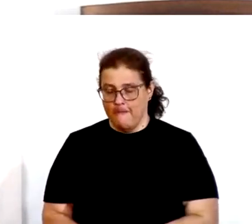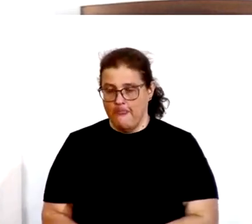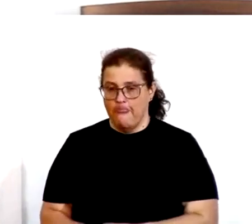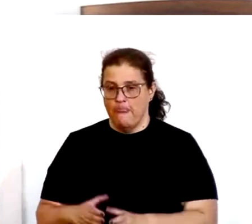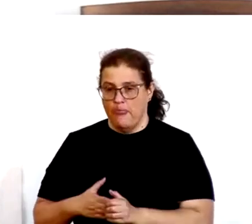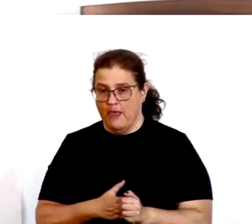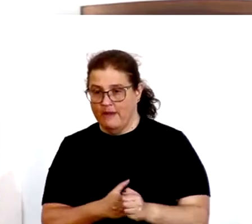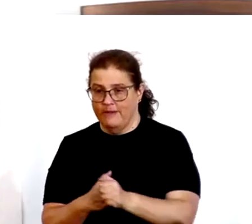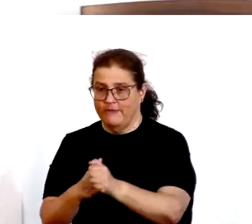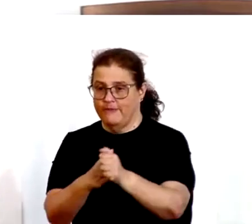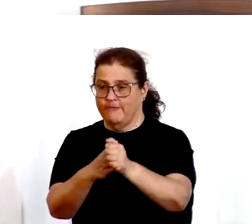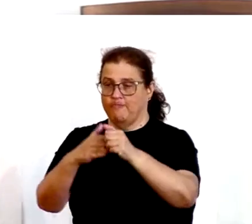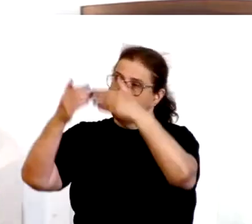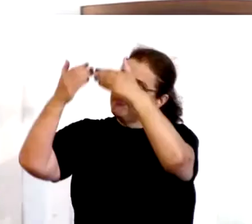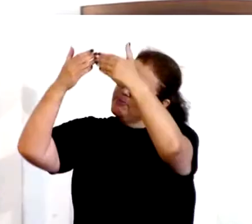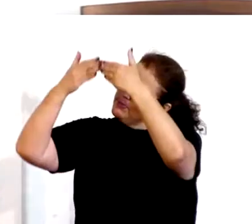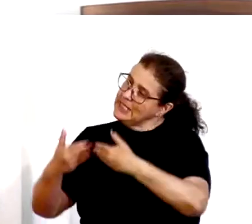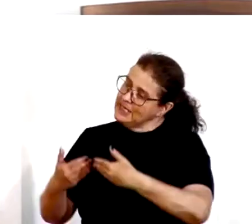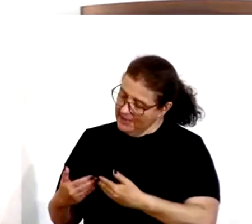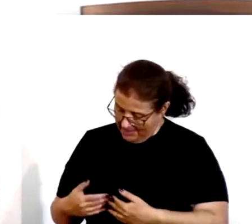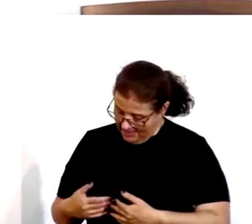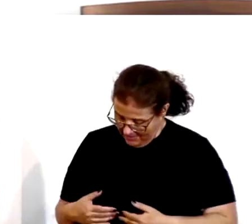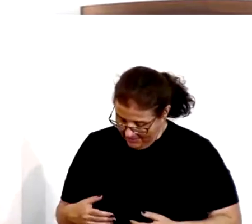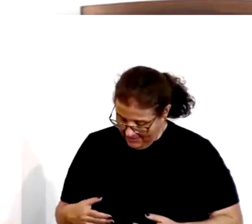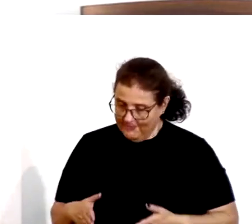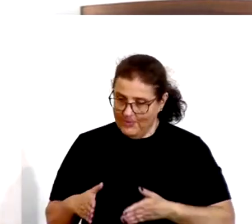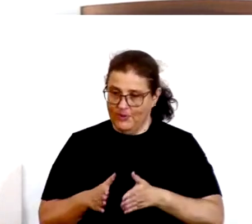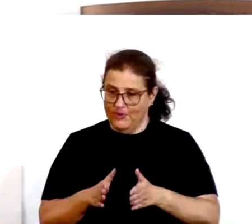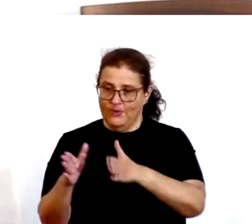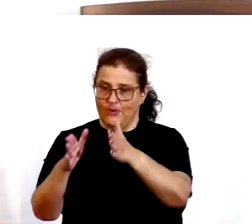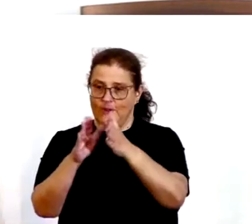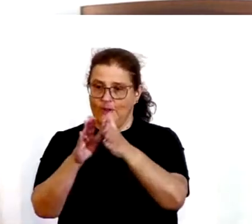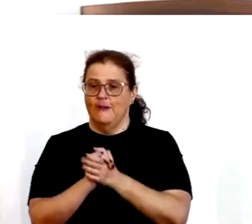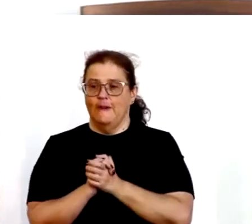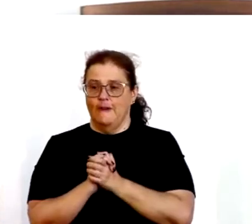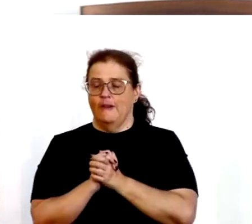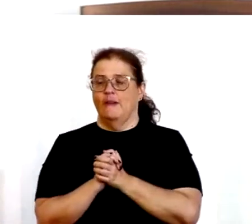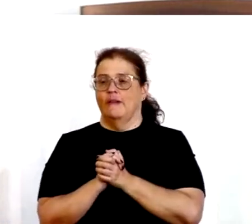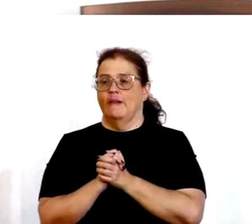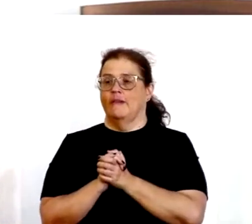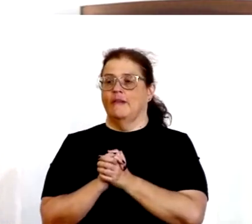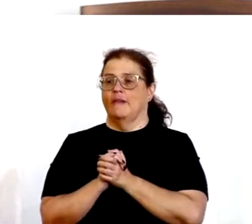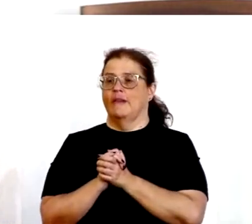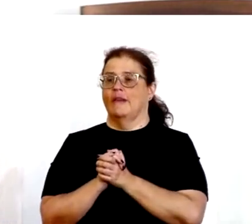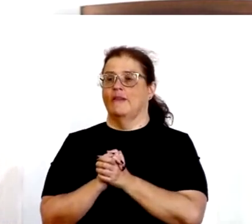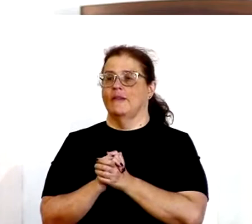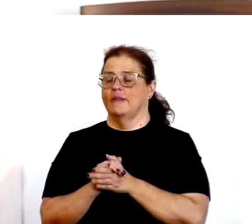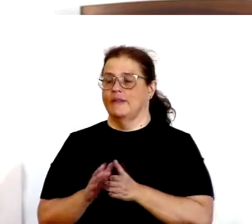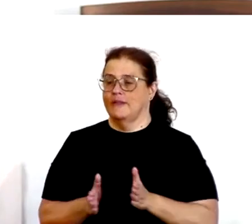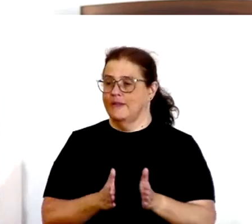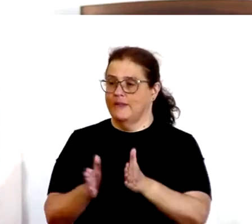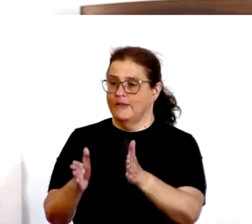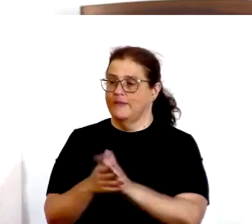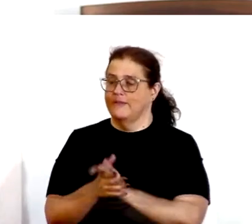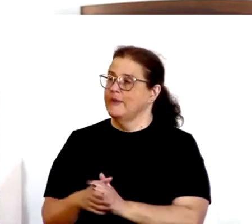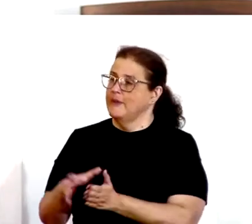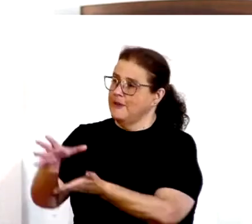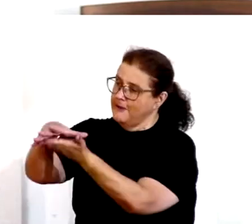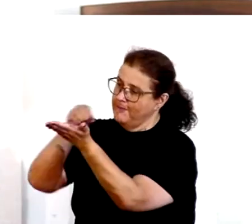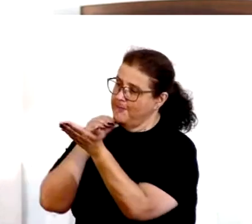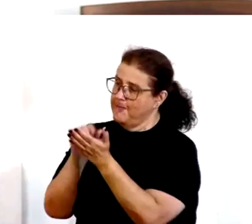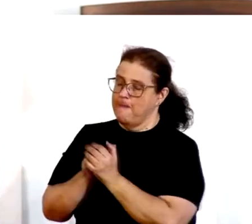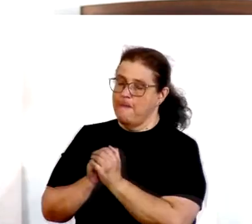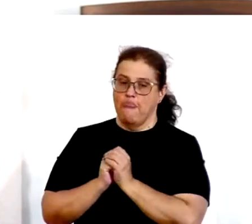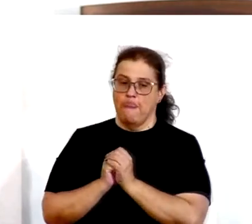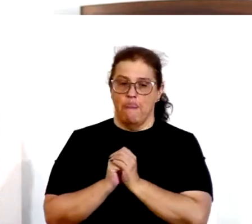conduza diante do caminho que Ele quer que você trilhe. A palavra imitador